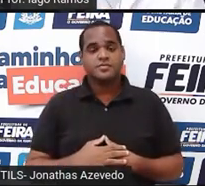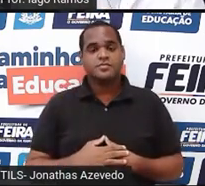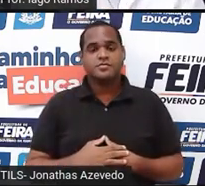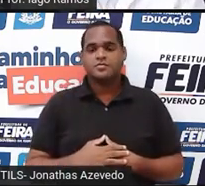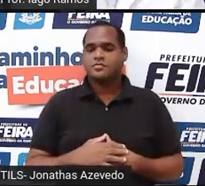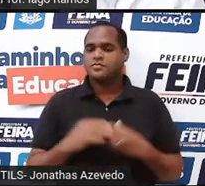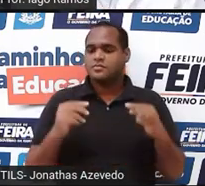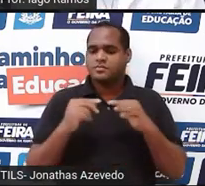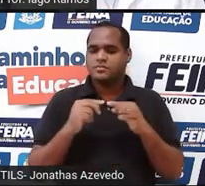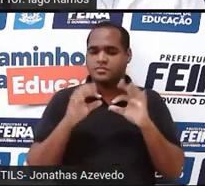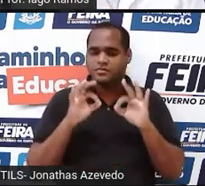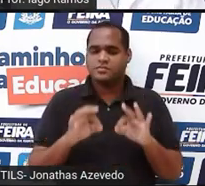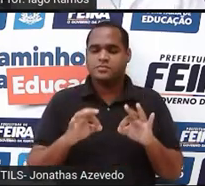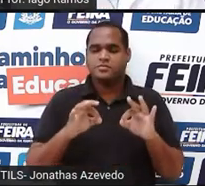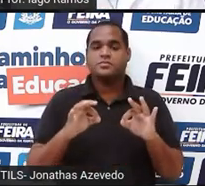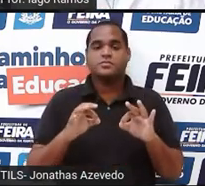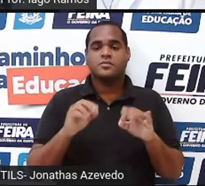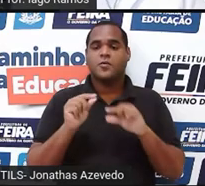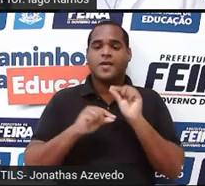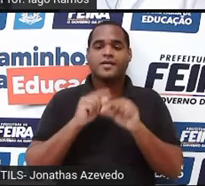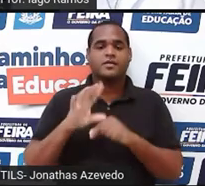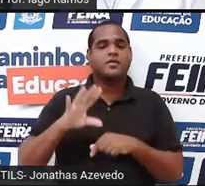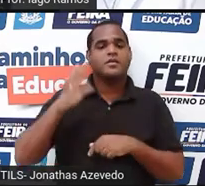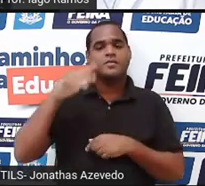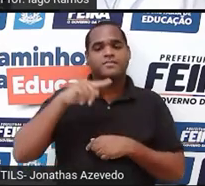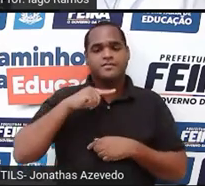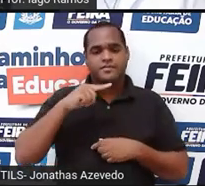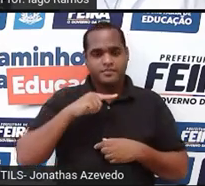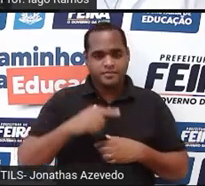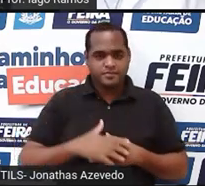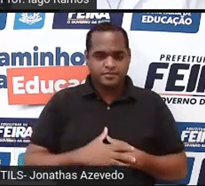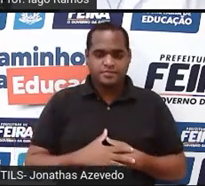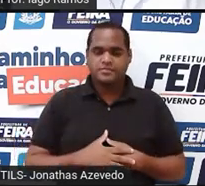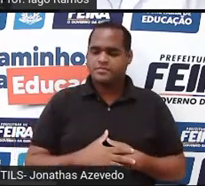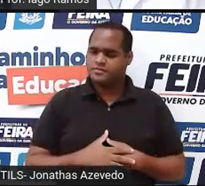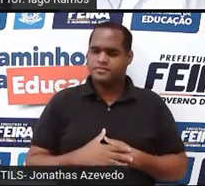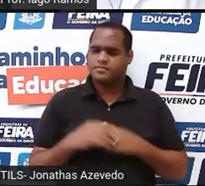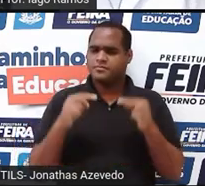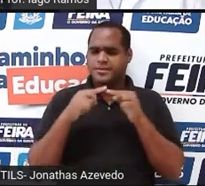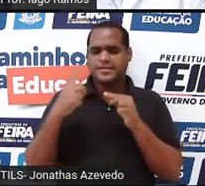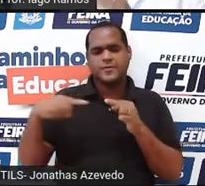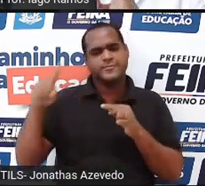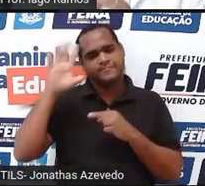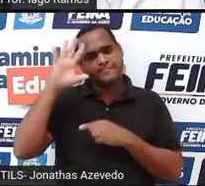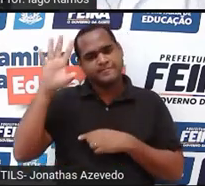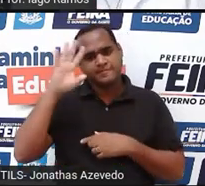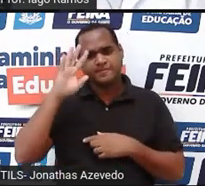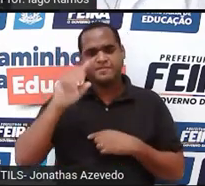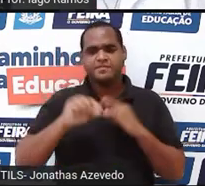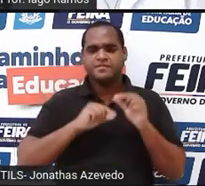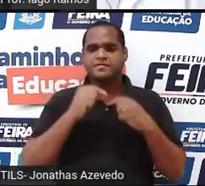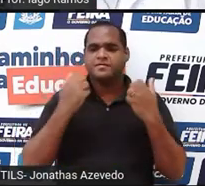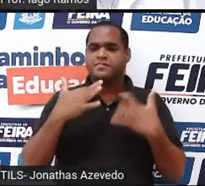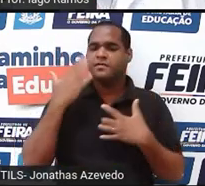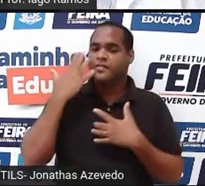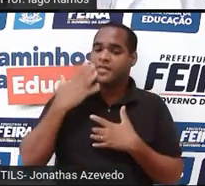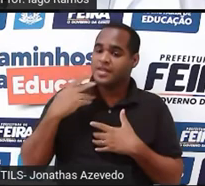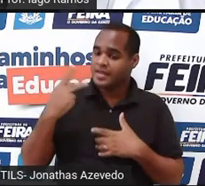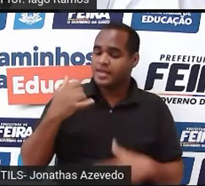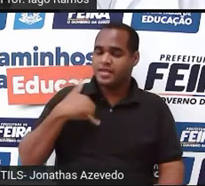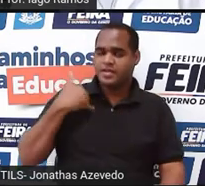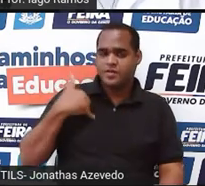real isso não acontece tá da mesma forma se eu for pensar em uma criança de doze anos